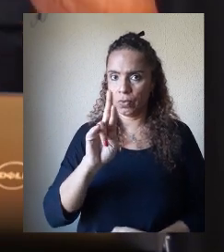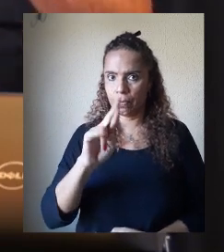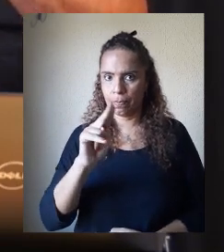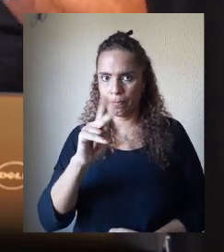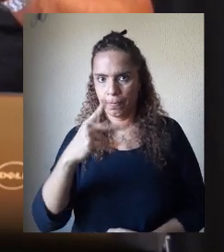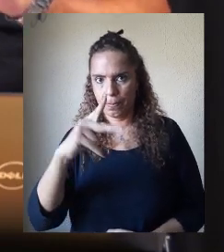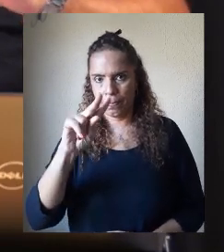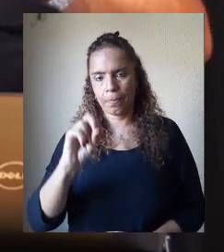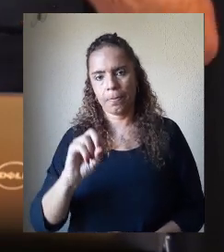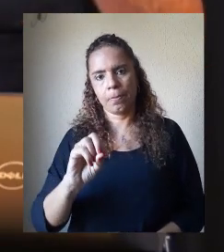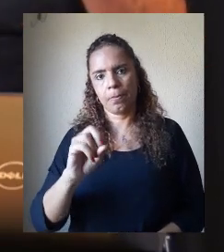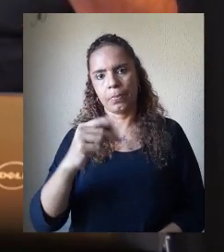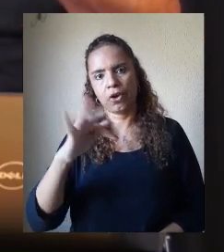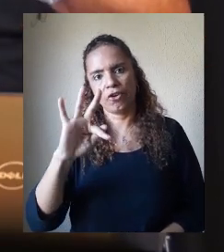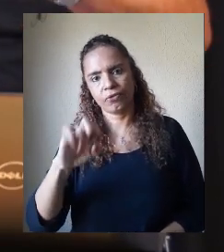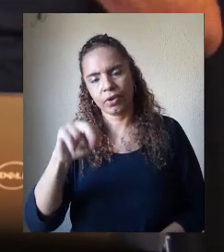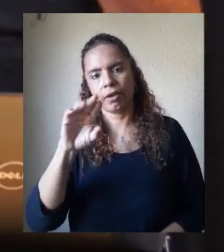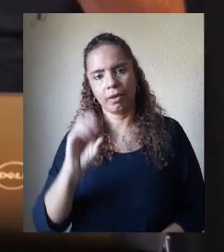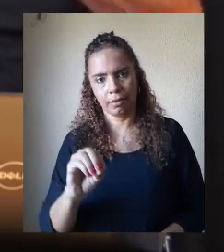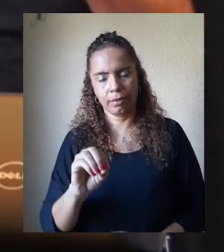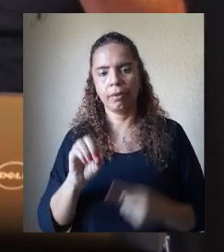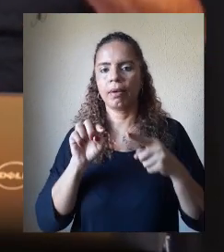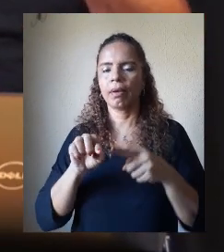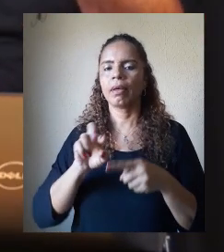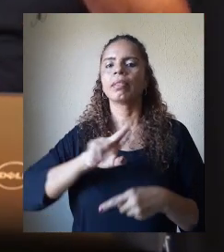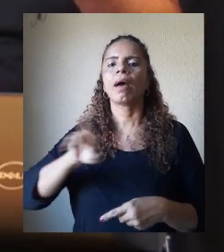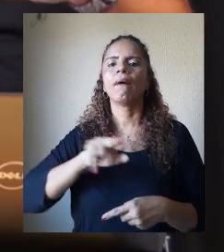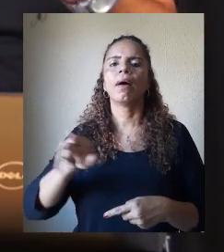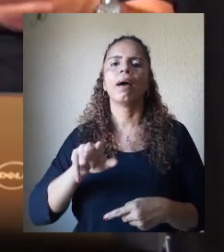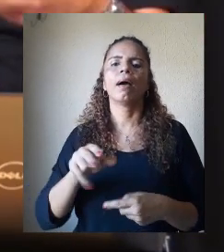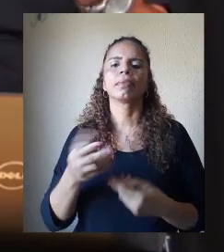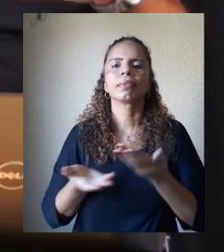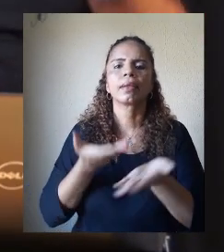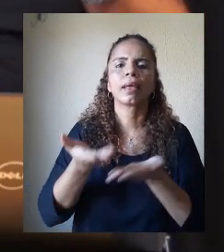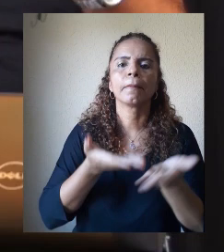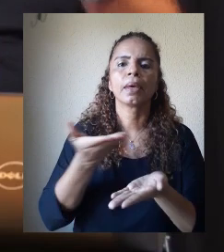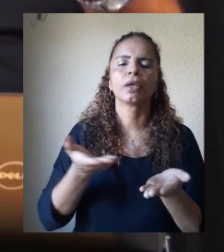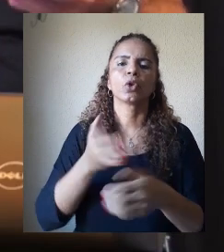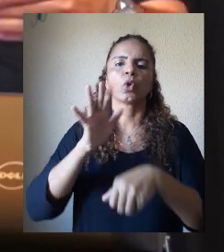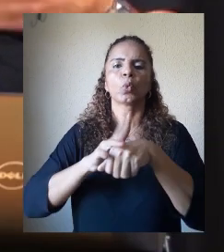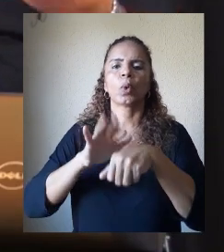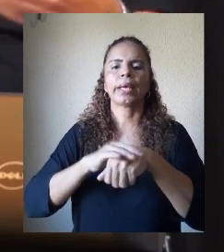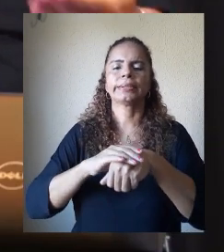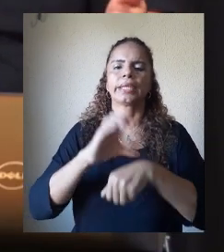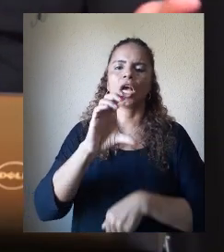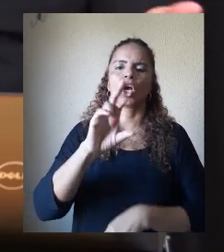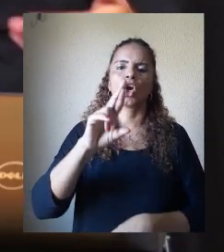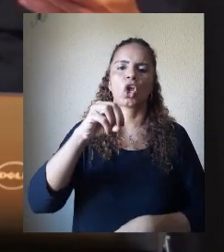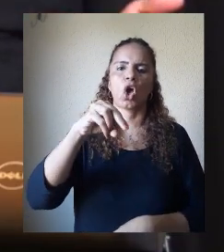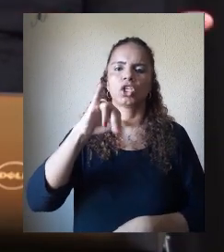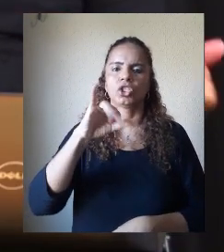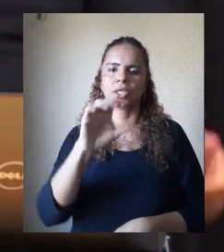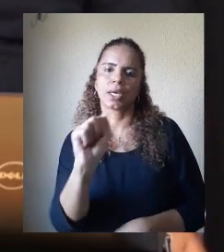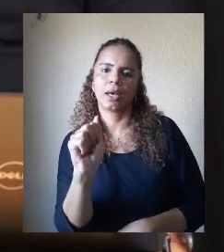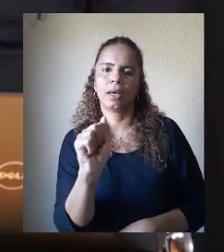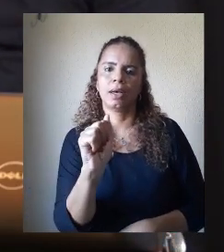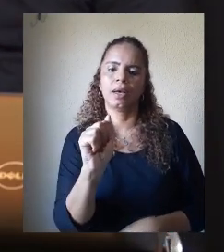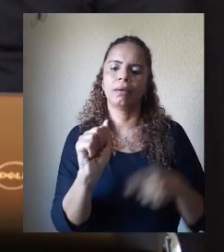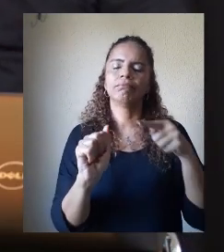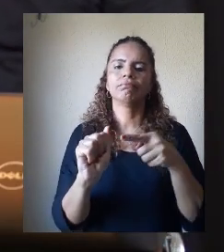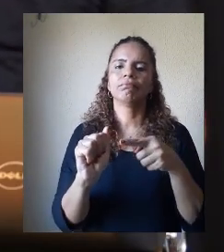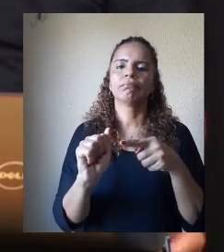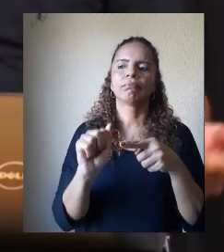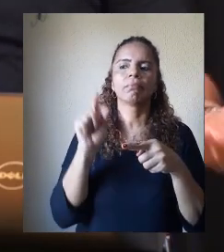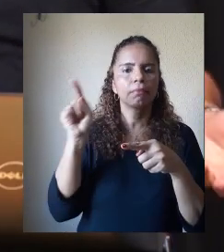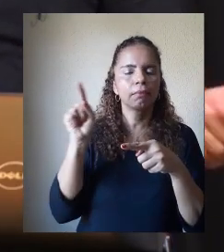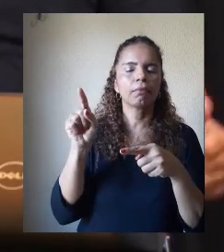fazer parte de um tratamento crônico, né? de doença crônica e tal, poderia ser substituído, foi recomendado não fazer